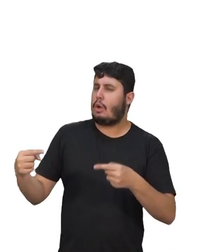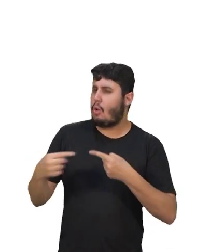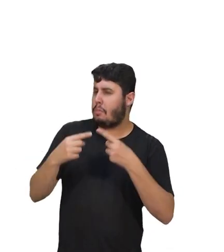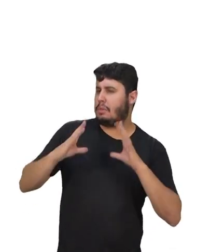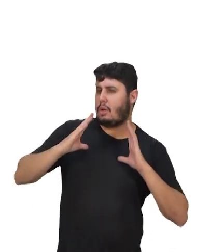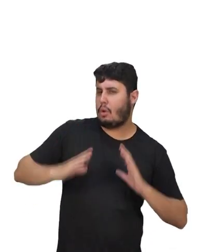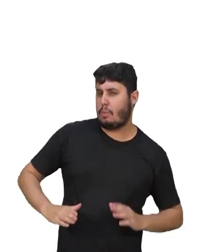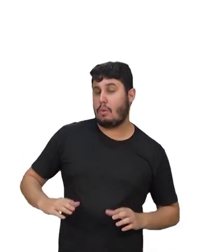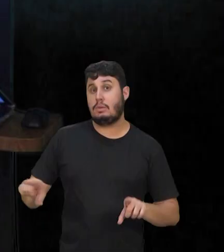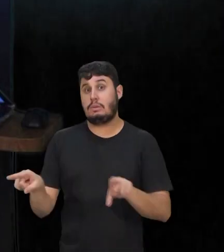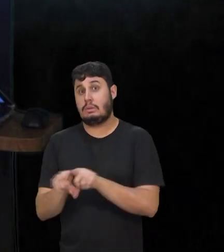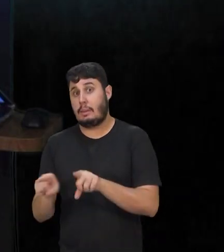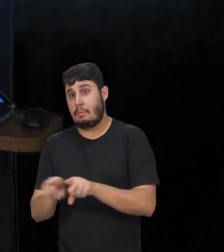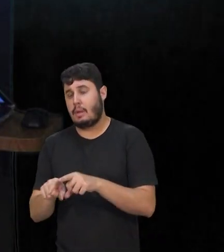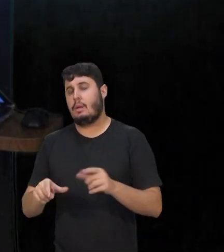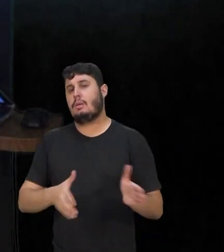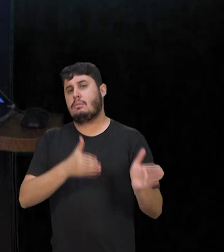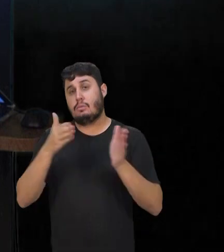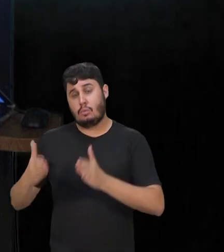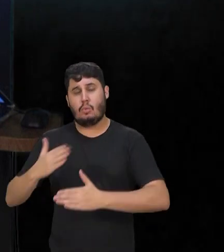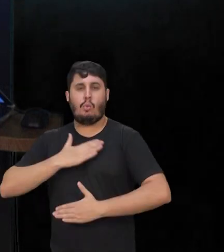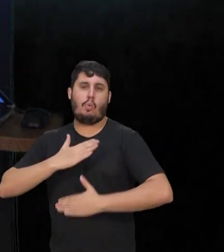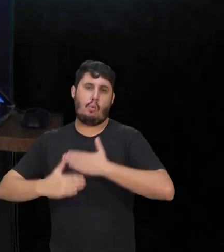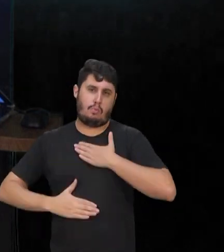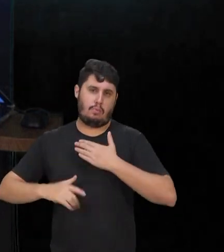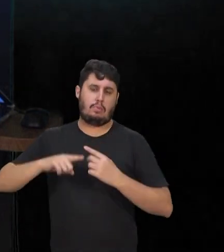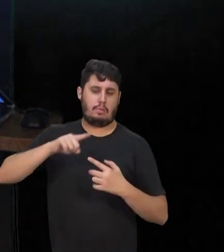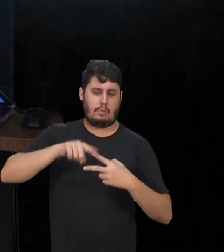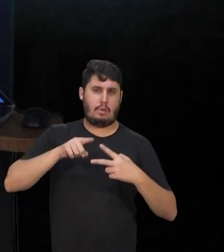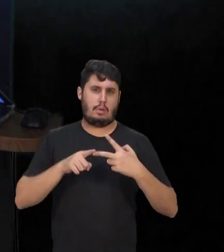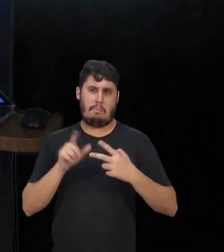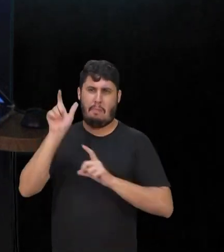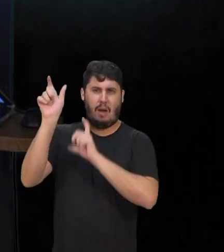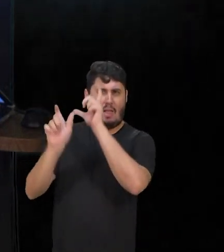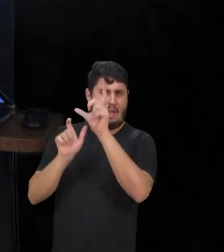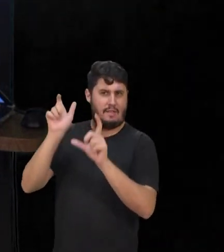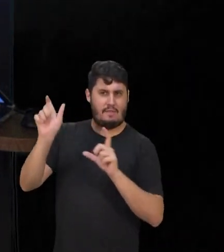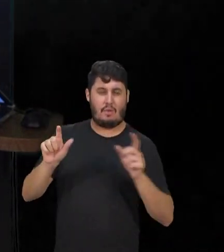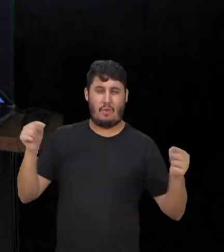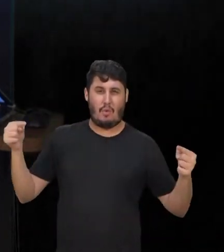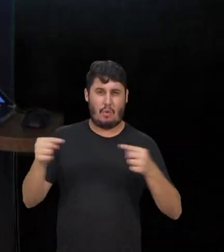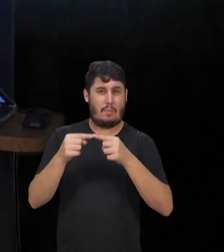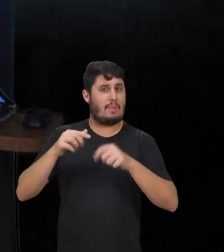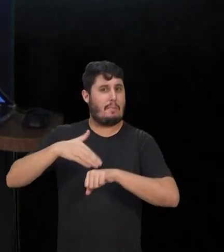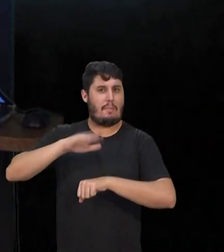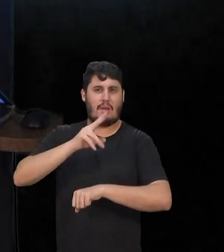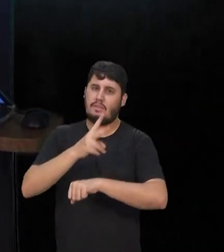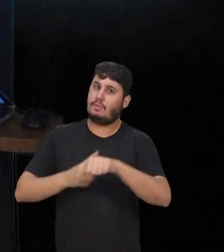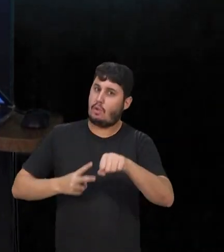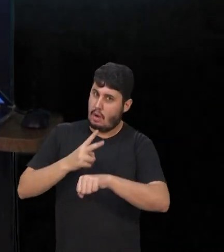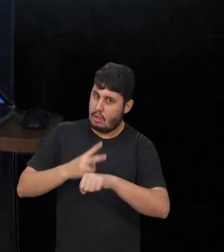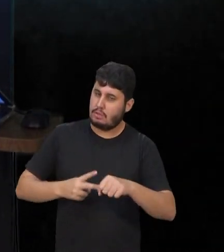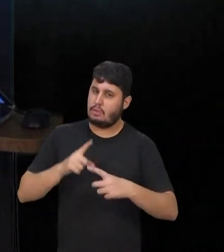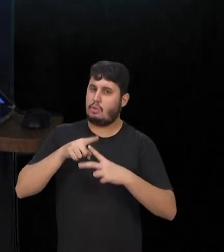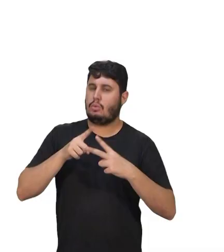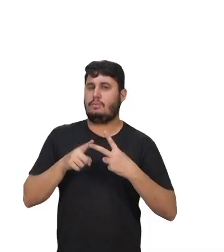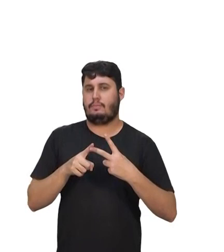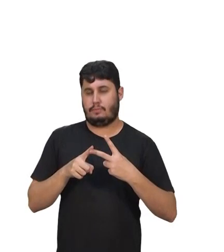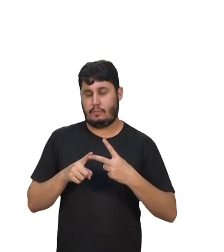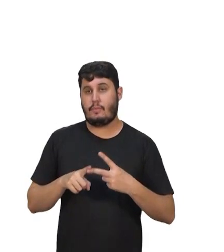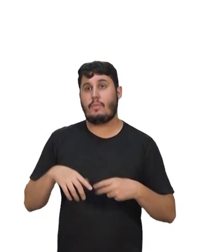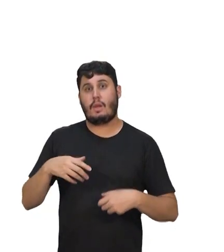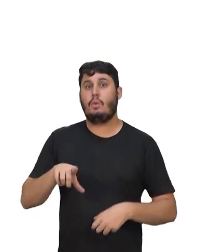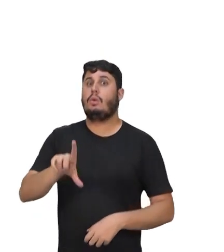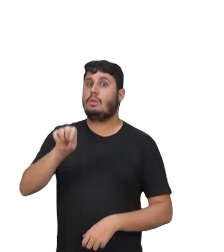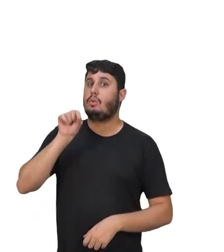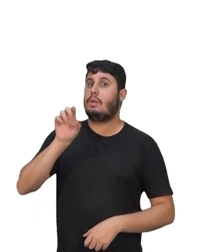várias aqui, ó, cacetadas, são físicas. Então, a gente tem tanto violência física quanto verbal aqui. Então, a resposta correta